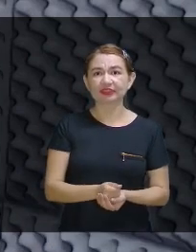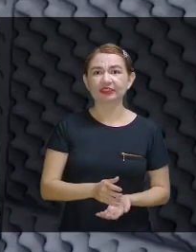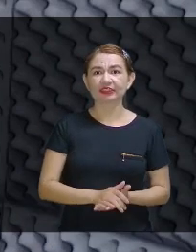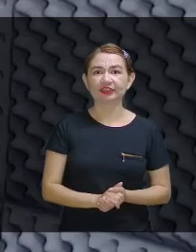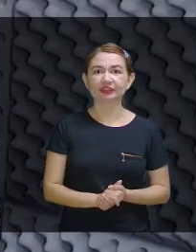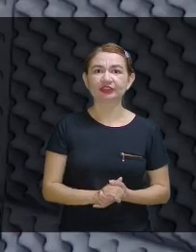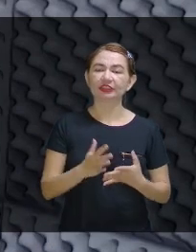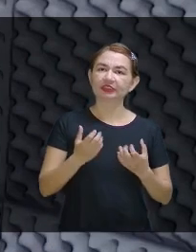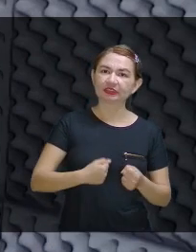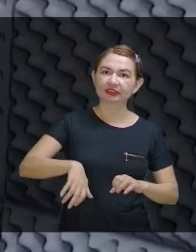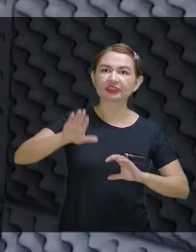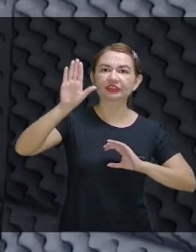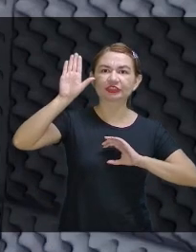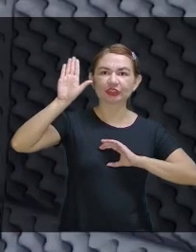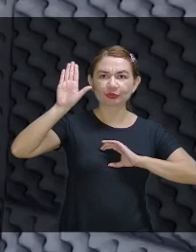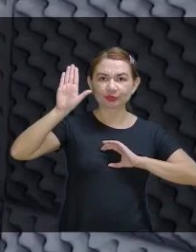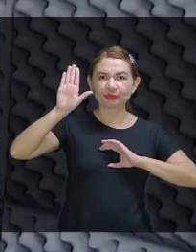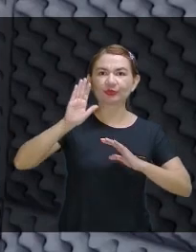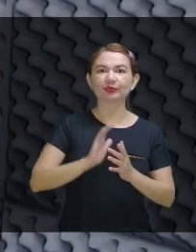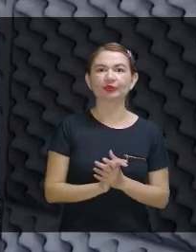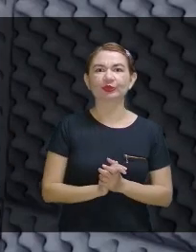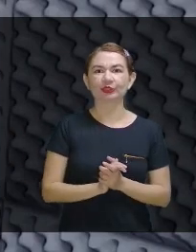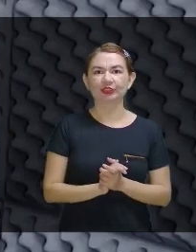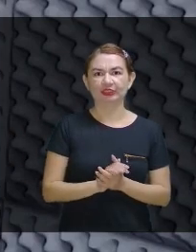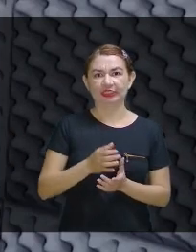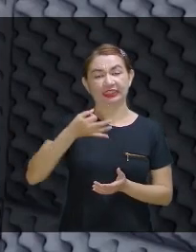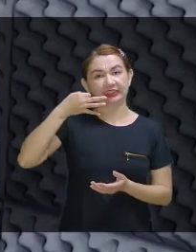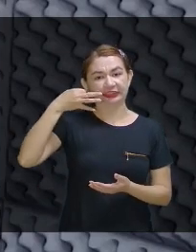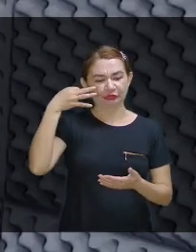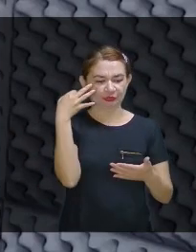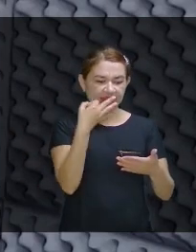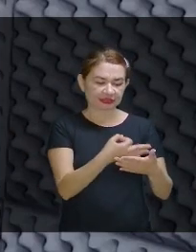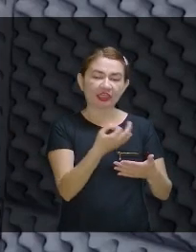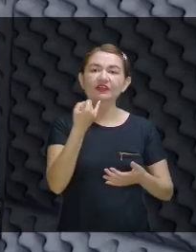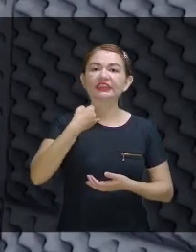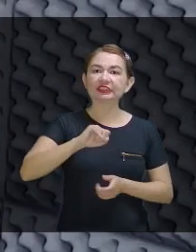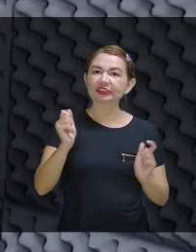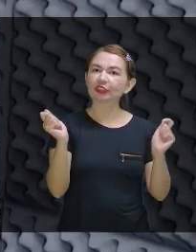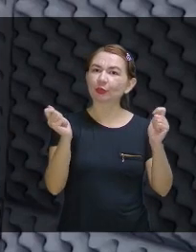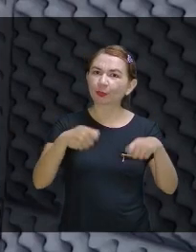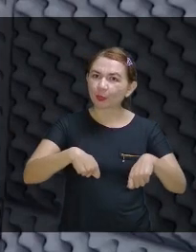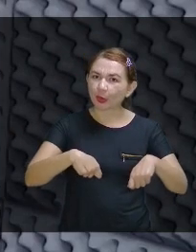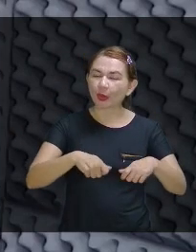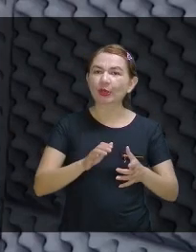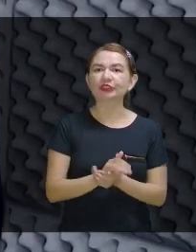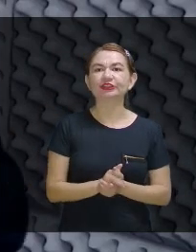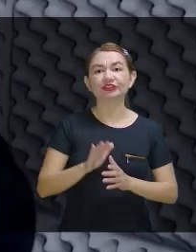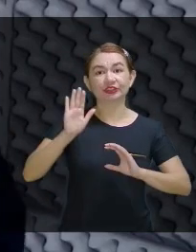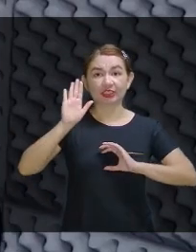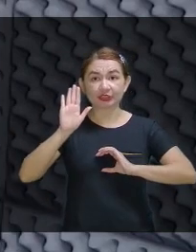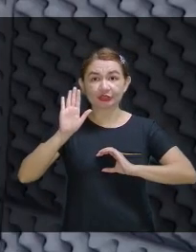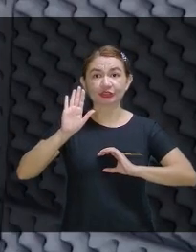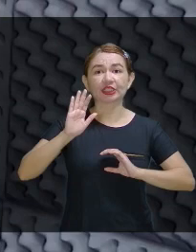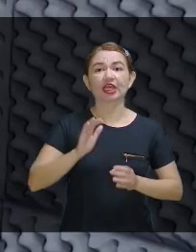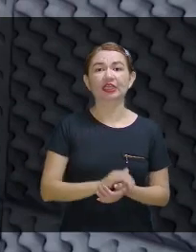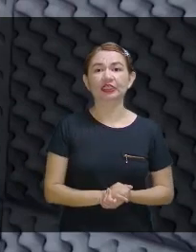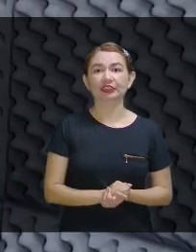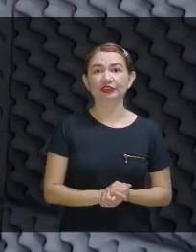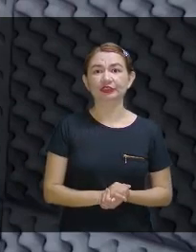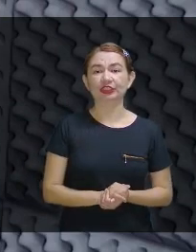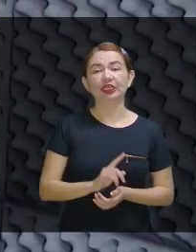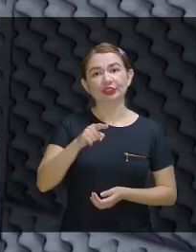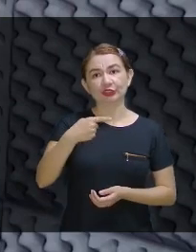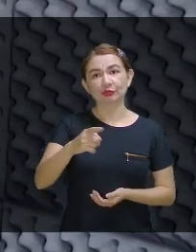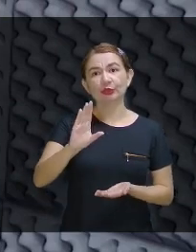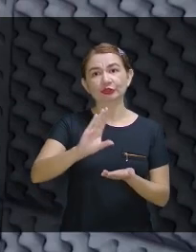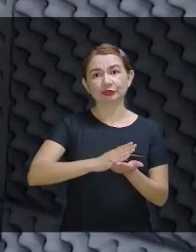aceita a candidatura, verifica se o cidadão pode concorrer, se ele é elegível, se não é. Depois ele tem que prestar contas